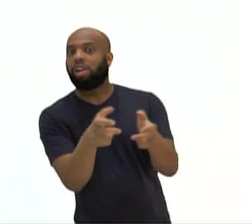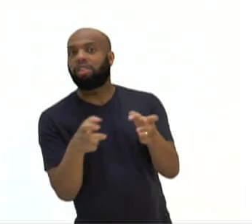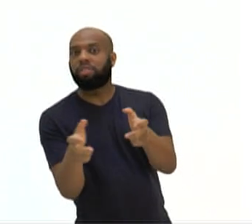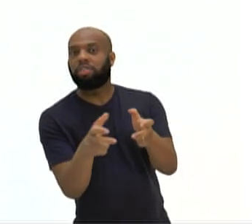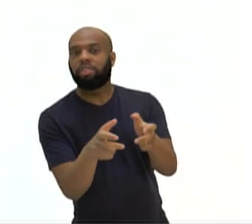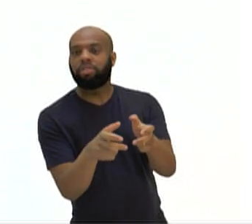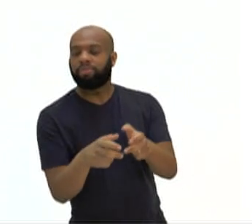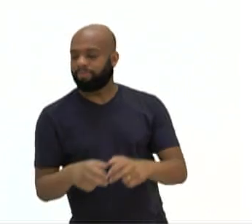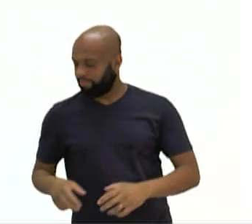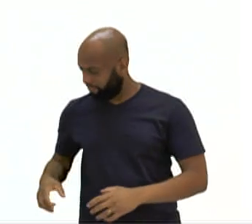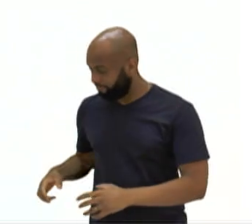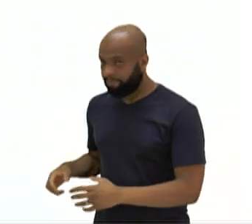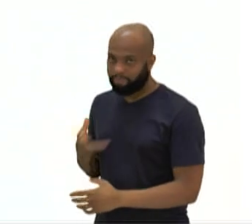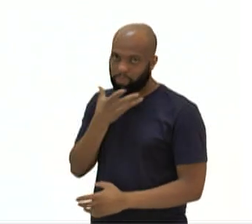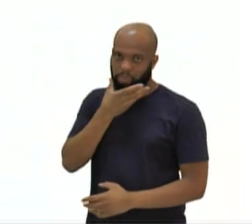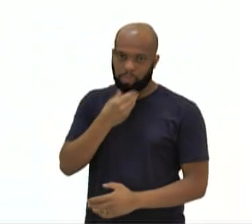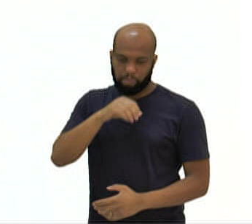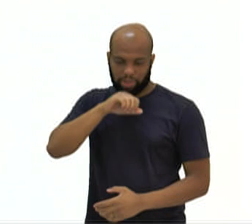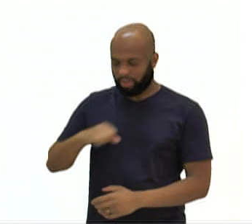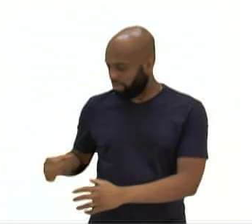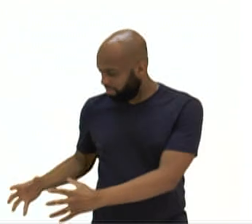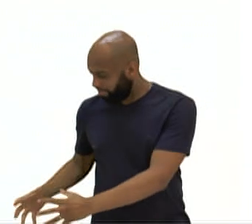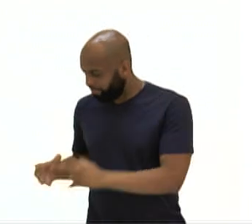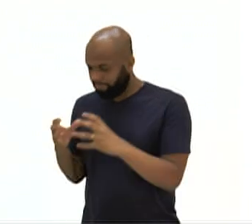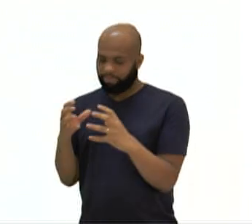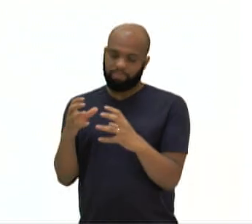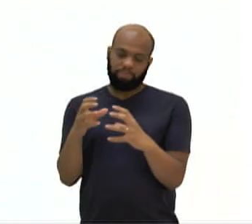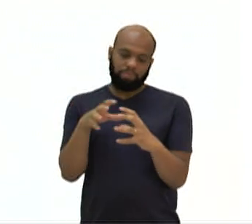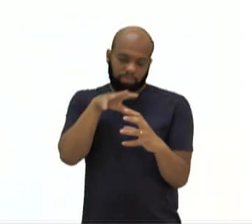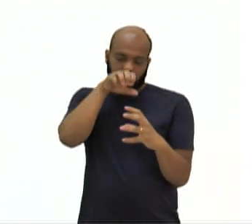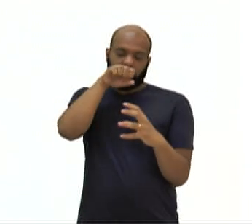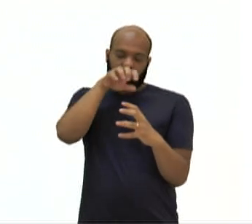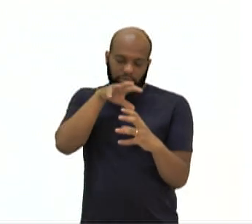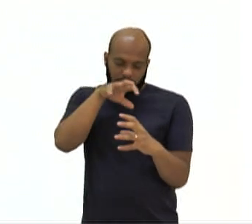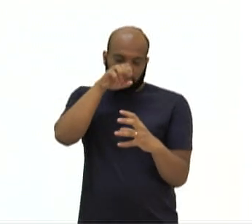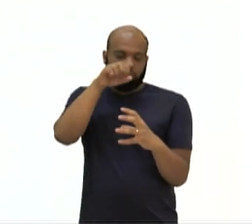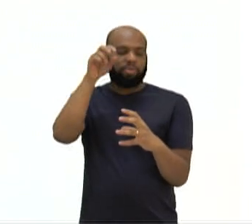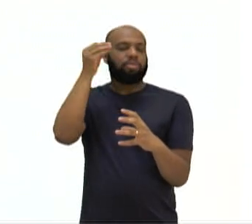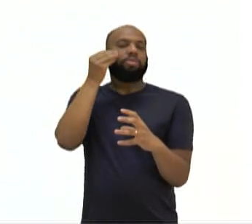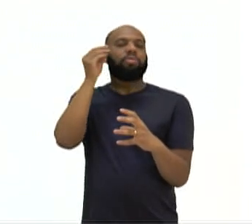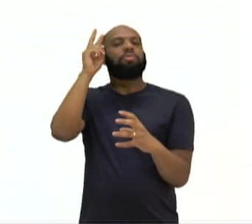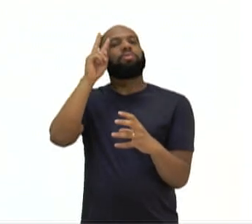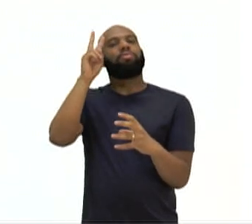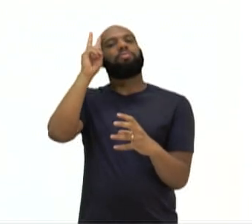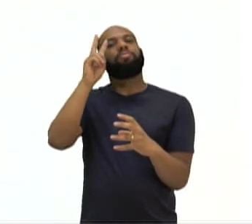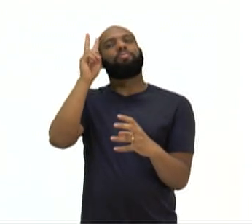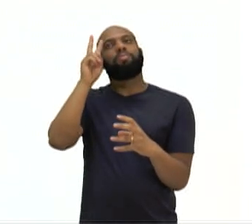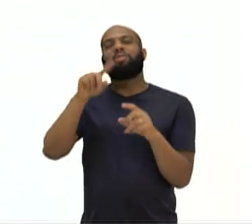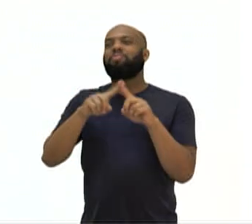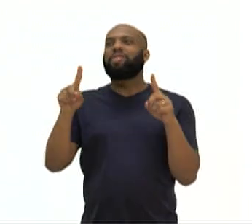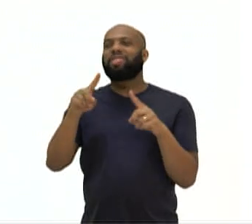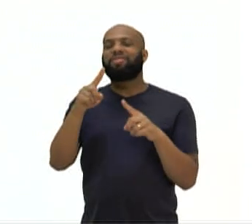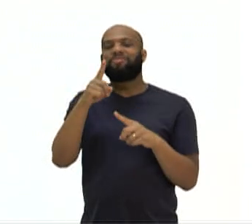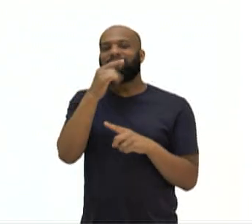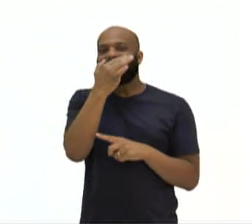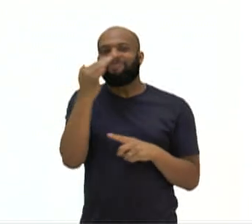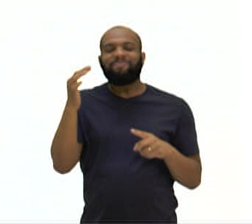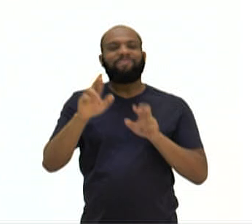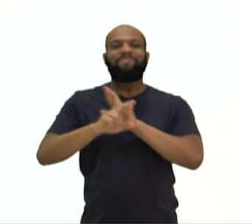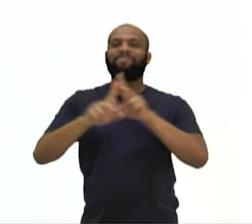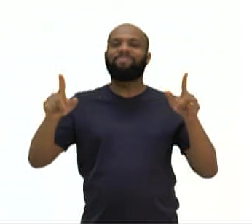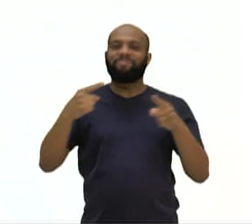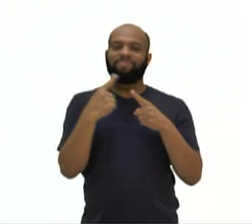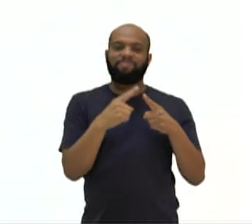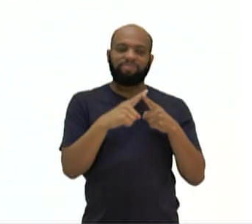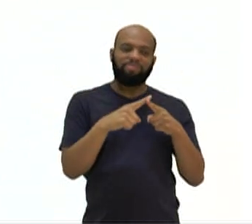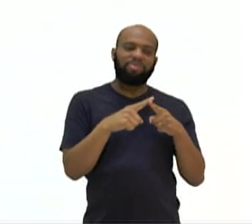cheirou, tentando recapturar mentalmente o cheiro de couro. A bola cheirava nada. Talvez um manual de instrução